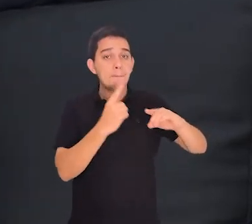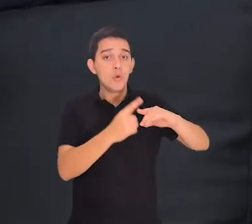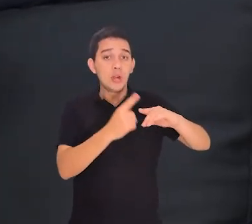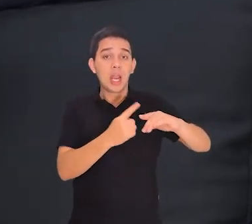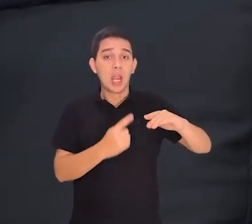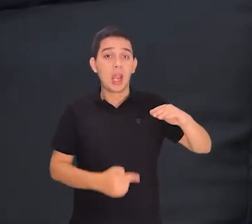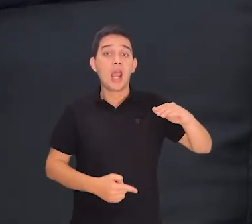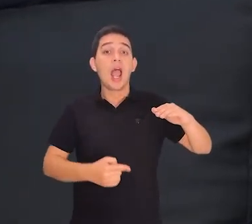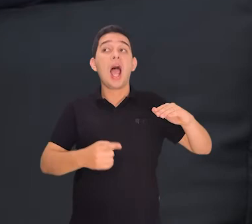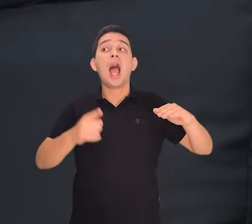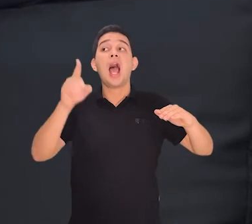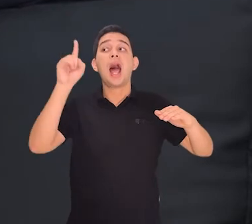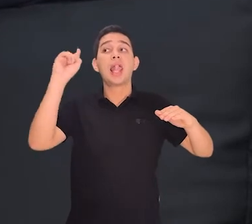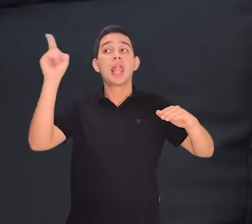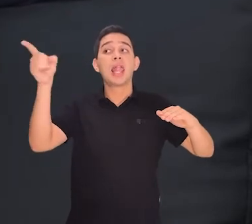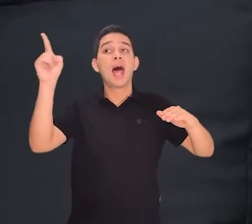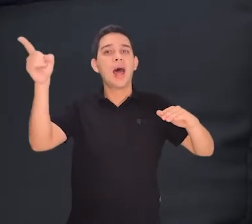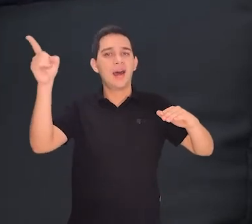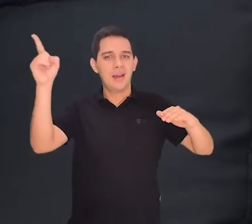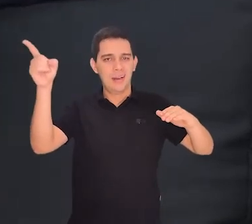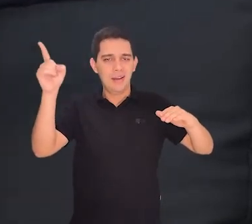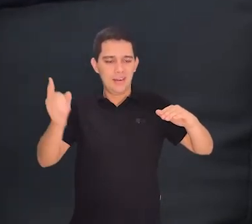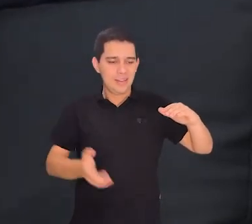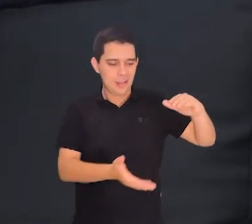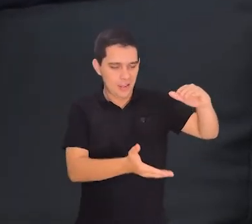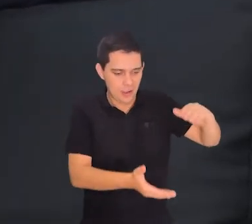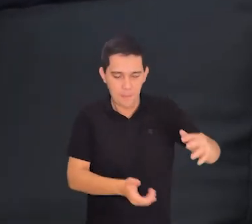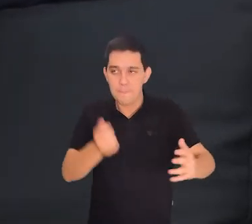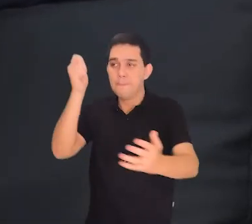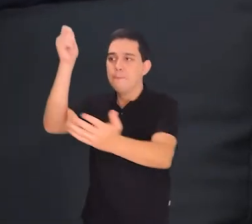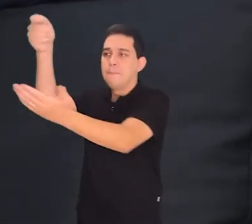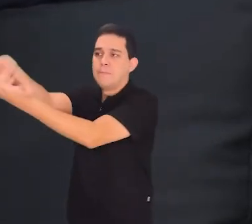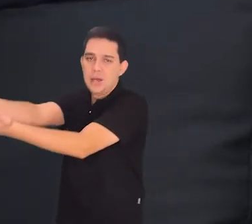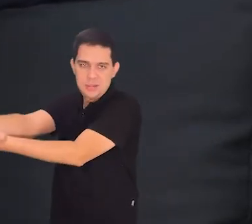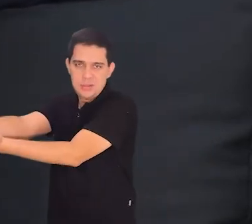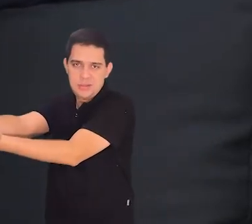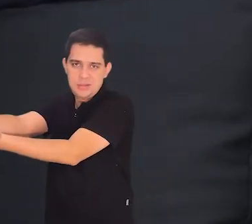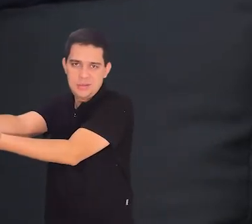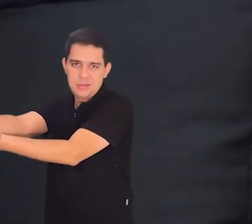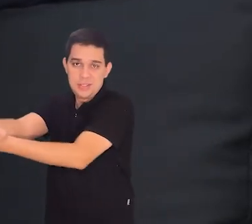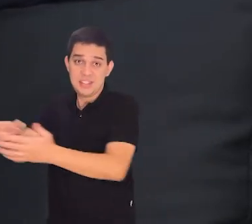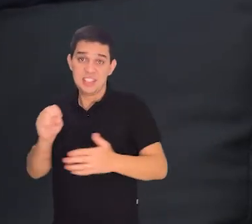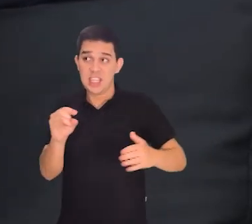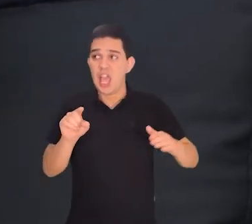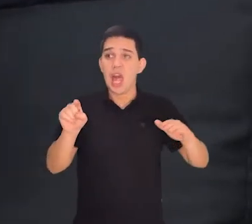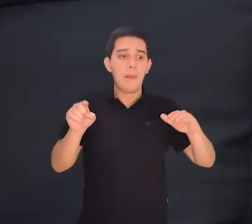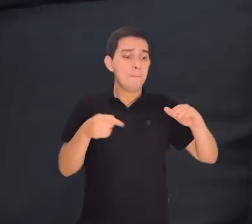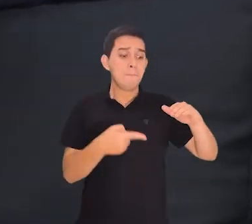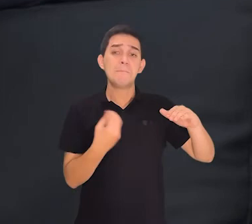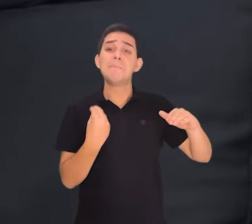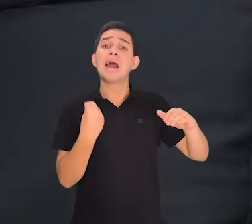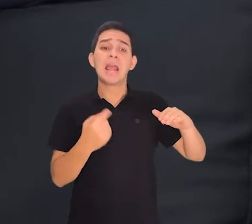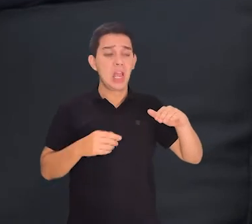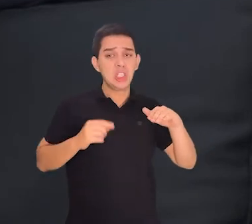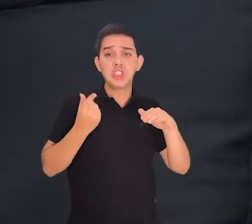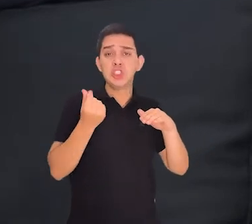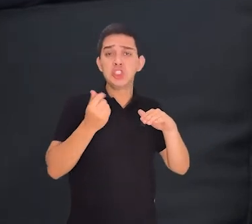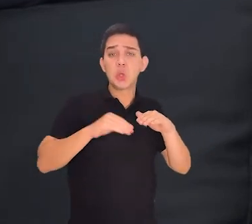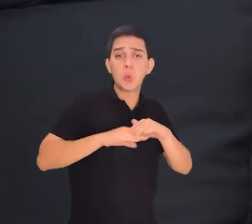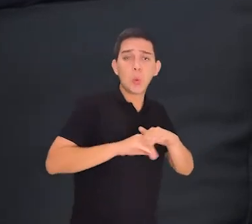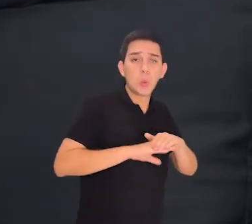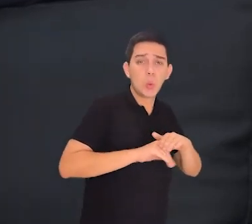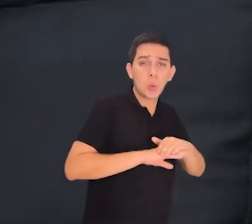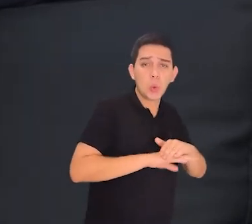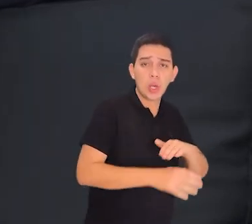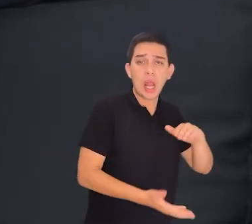meio e não como um fim, ele é um meio para você realizar os seus objetivos e seus sonhos. Ele não é o fim da sua vida, senão você vai